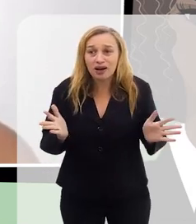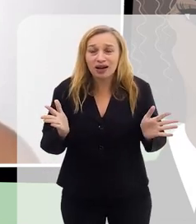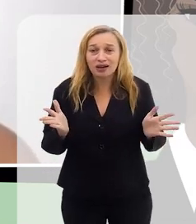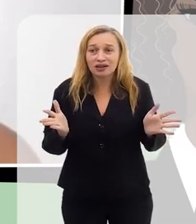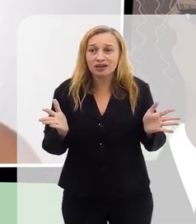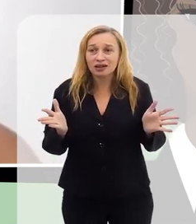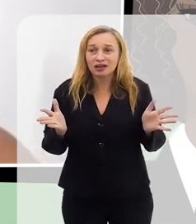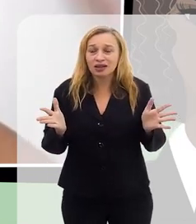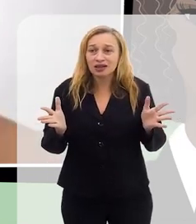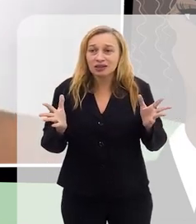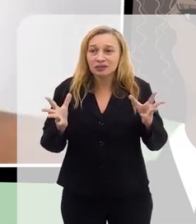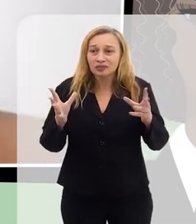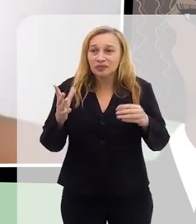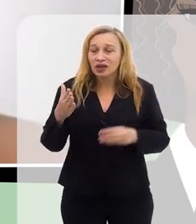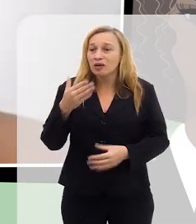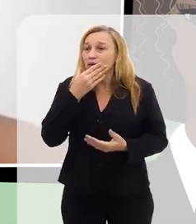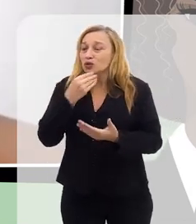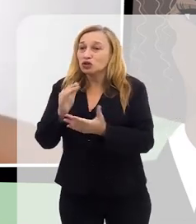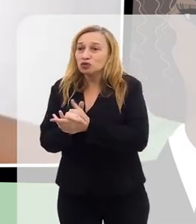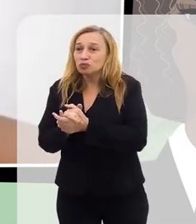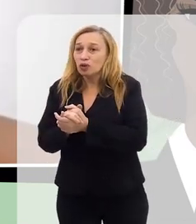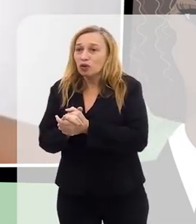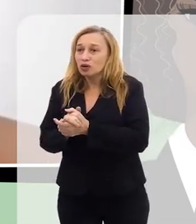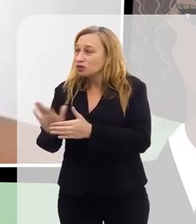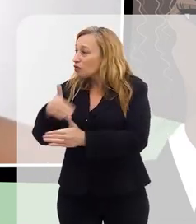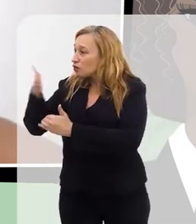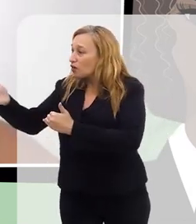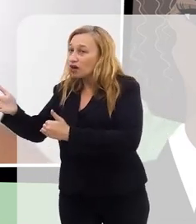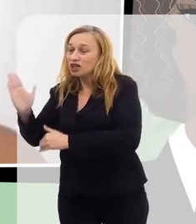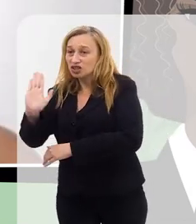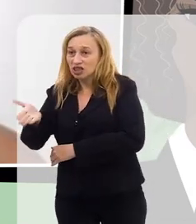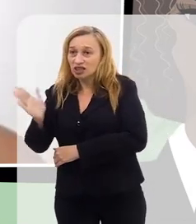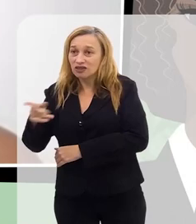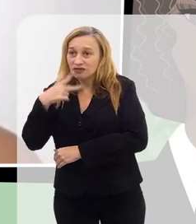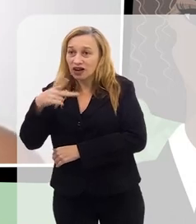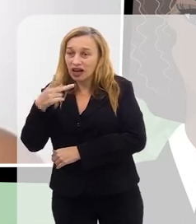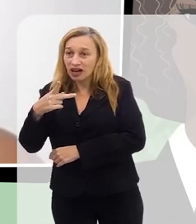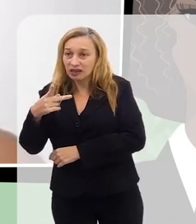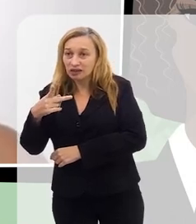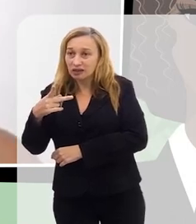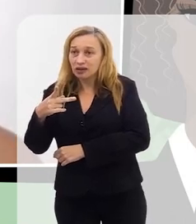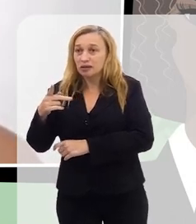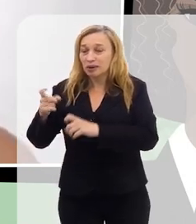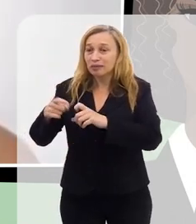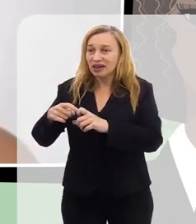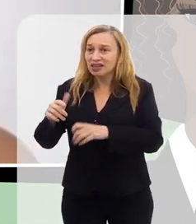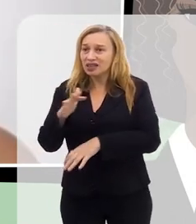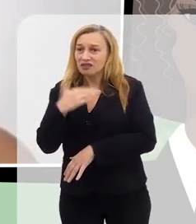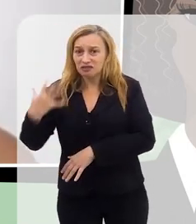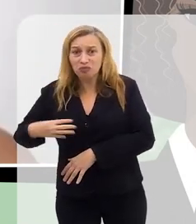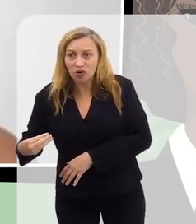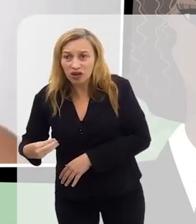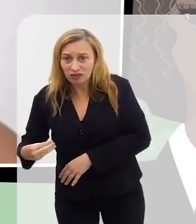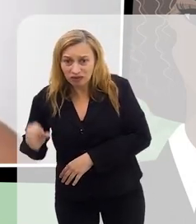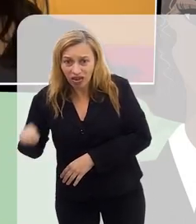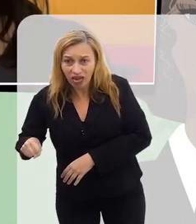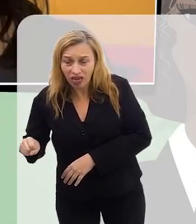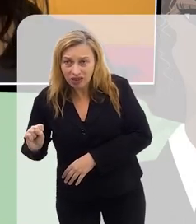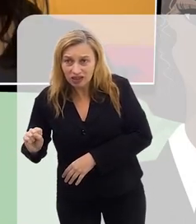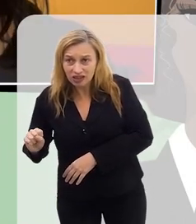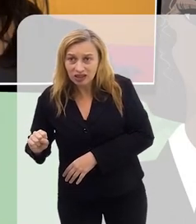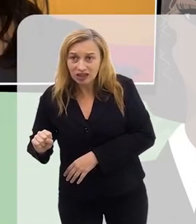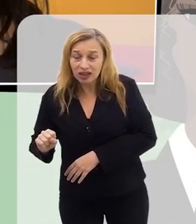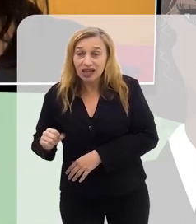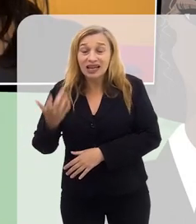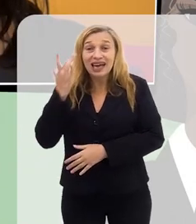assim, eu sou apagada. E aí o meu marido do lado de fora, ele já tinha sinalizado para a médica, né? Minha filha morreu, né? E